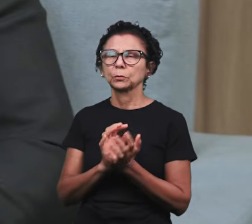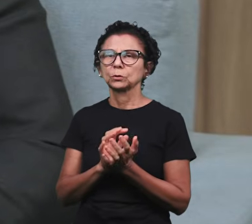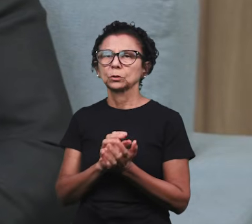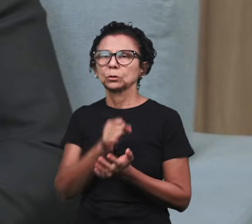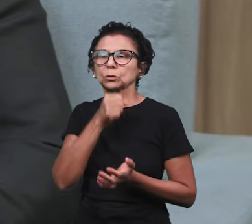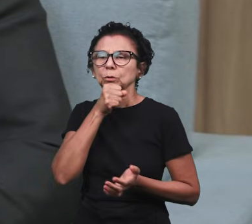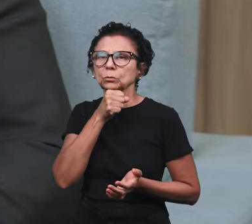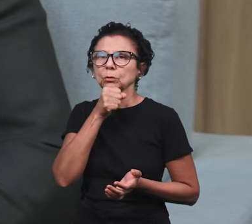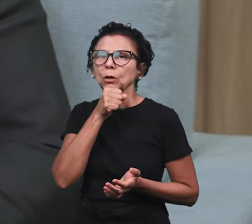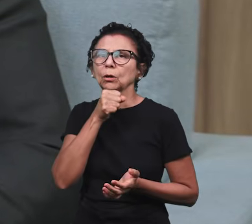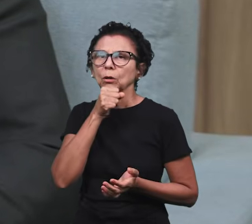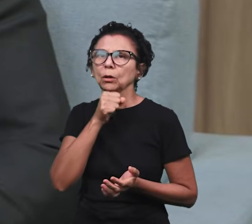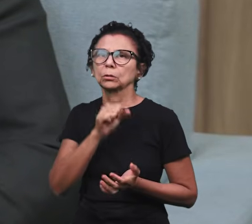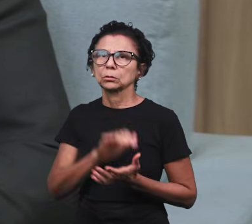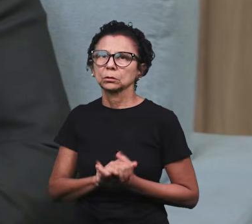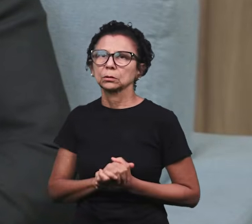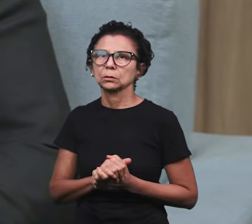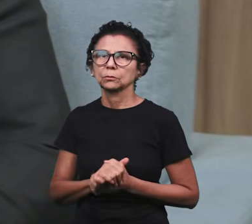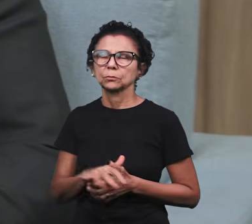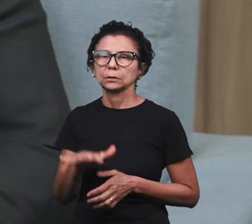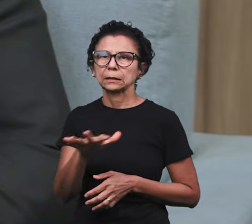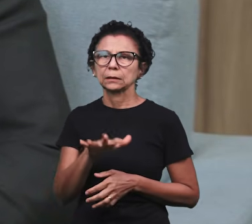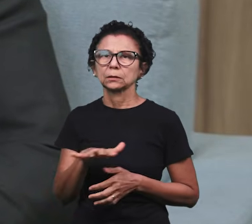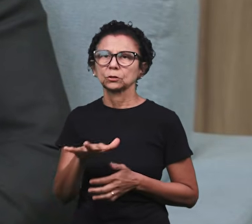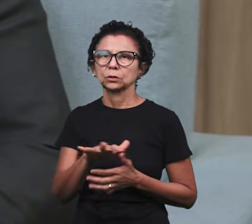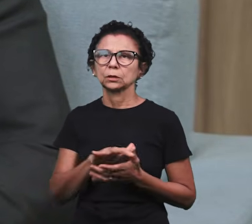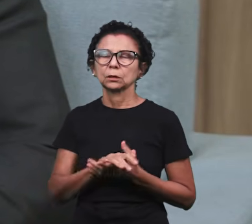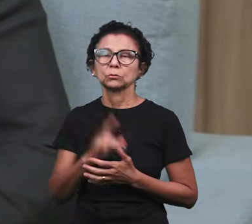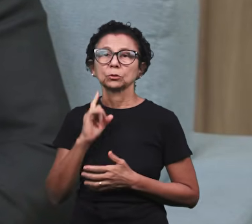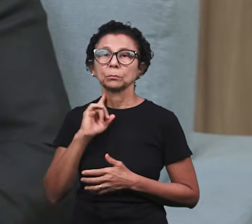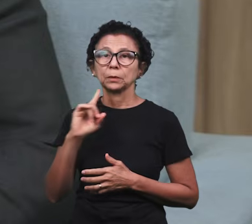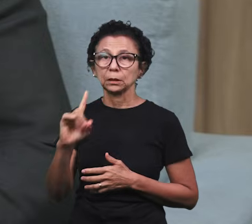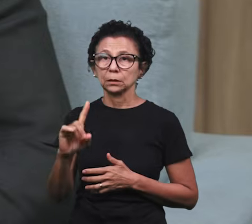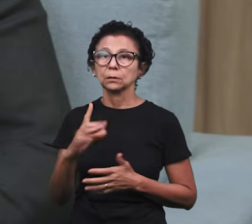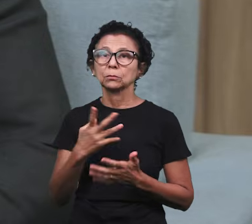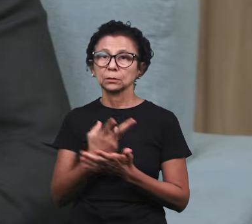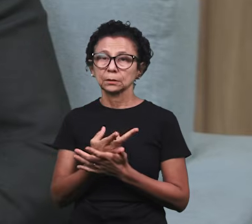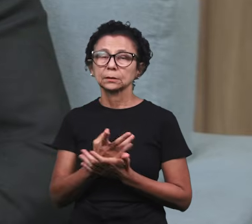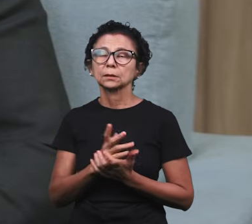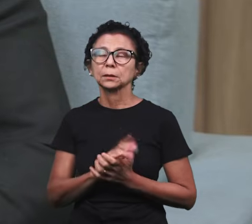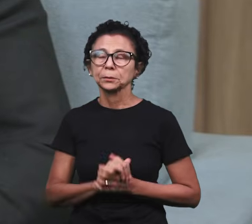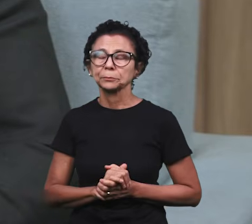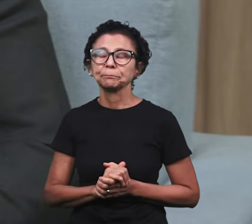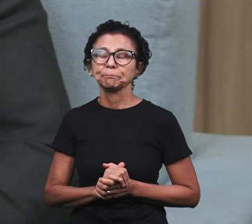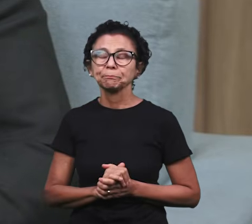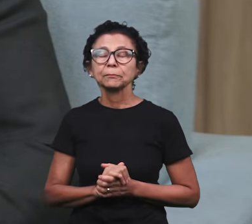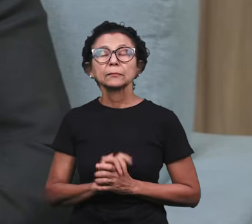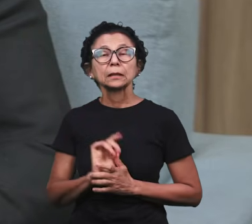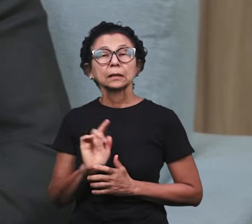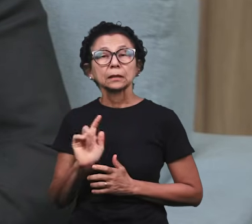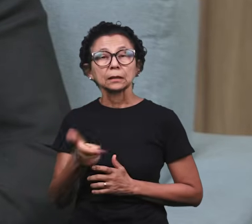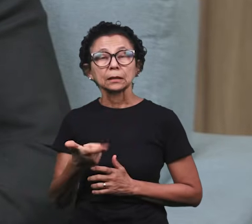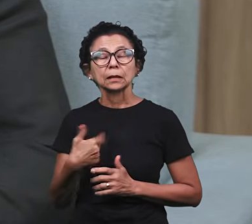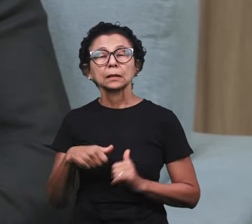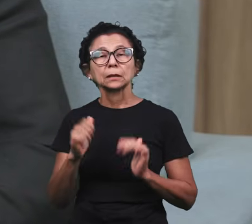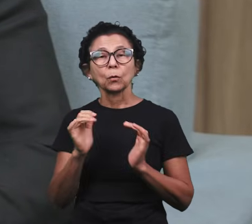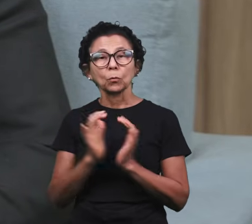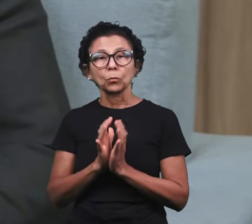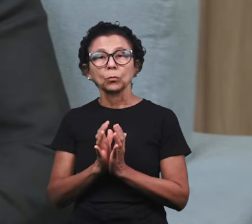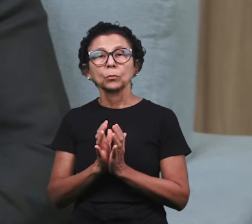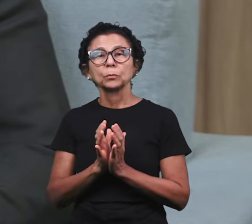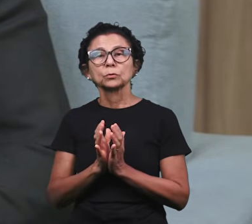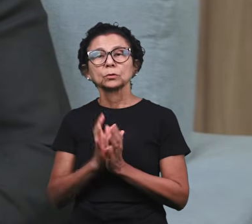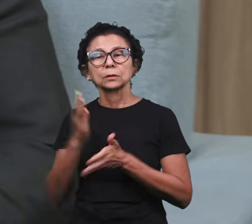Essa experiência foi vivida na região de Divinópolis, né, Minas Gerais, e eles fazem um trabalho intenso de assistência